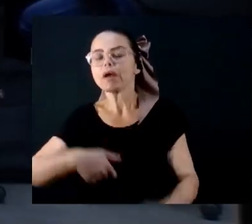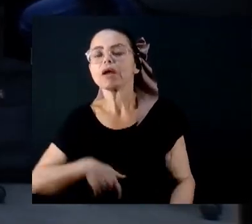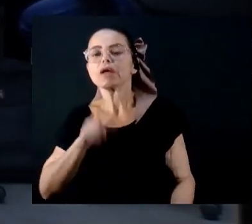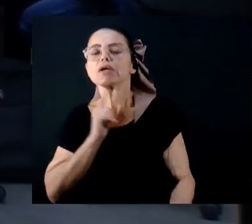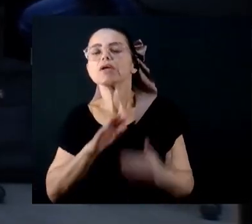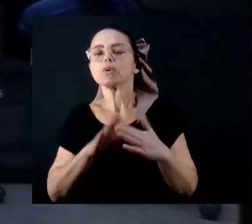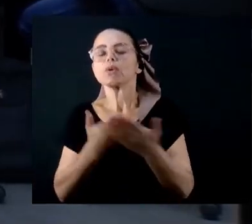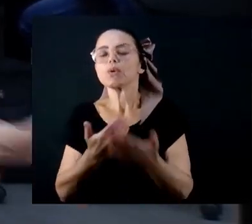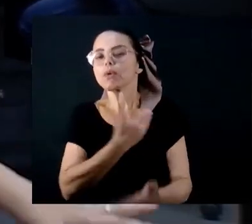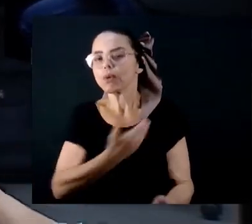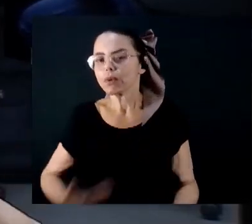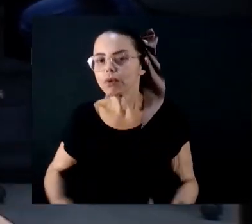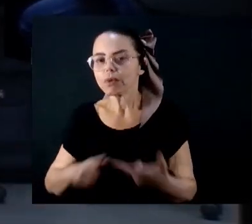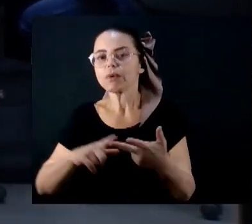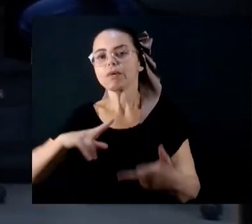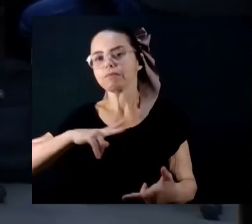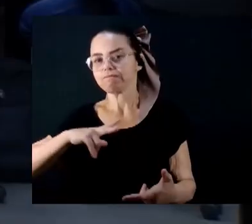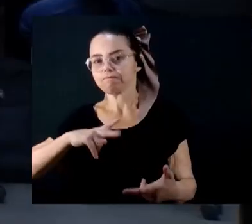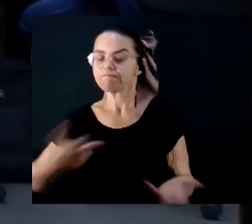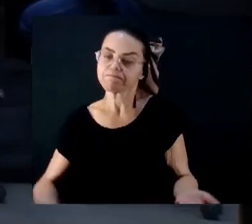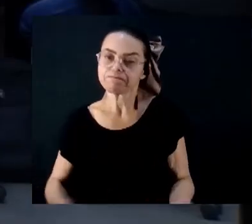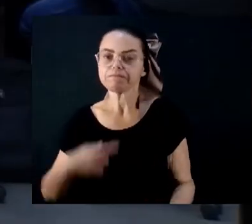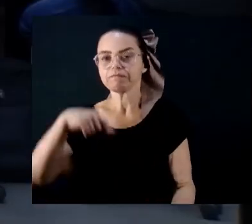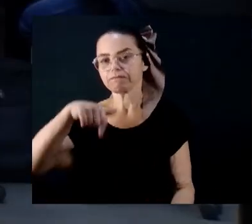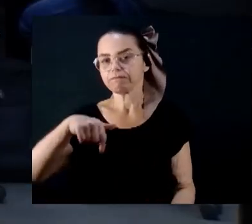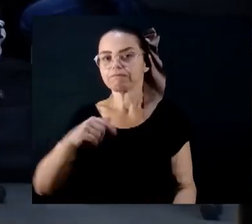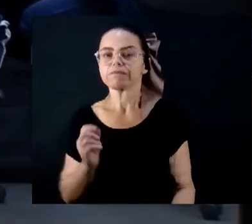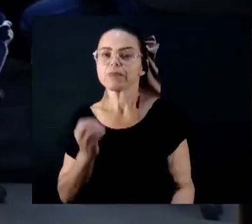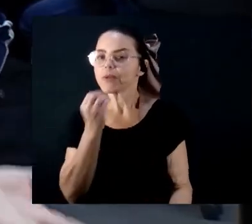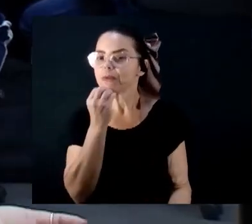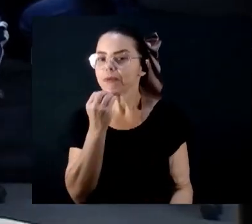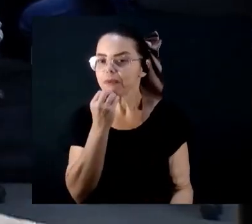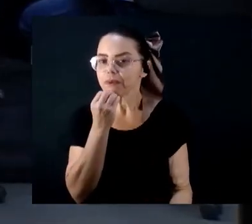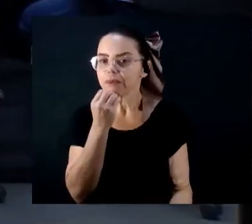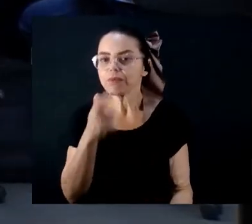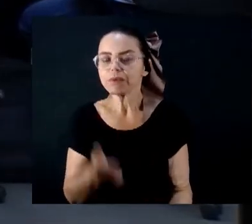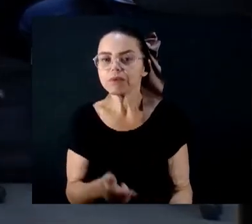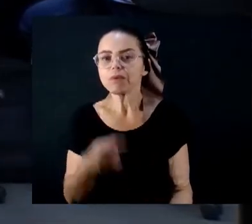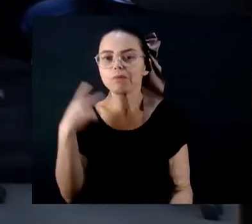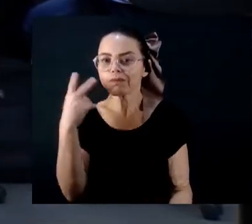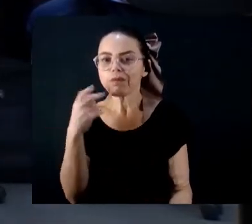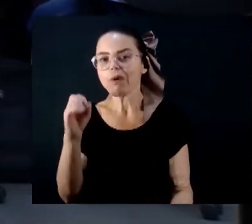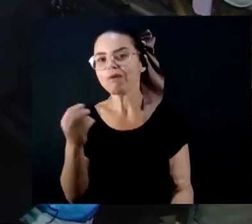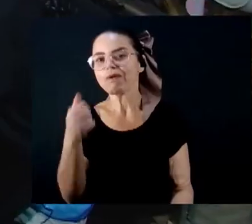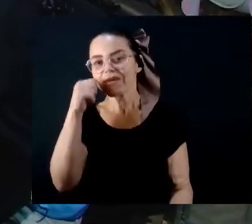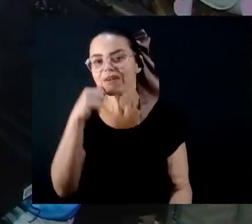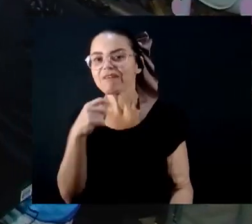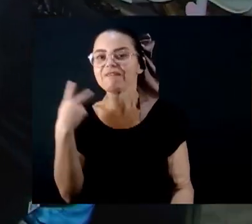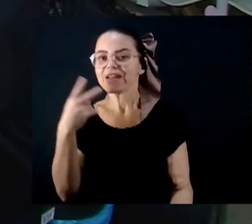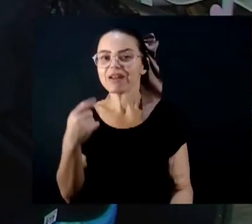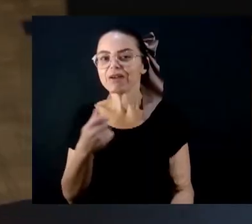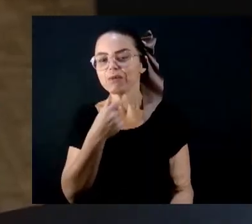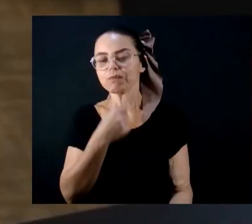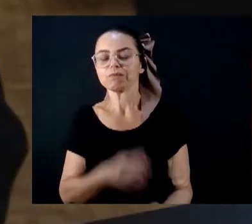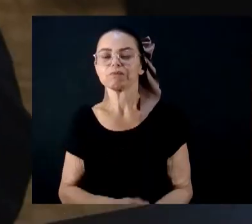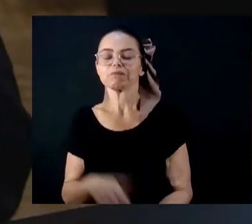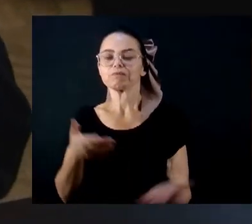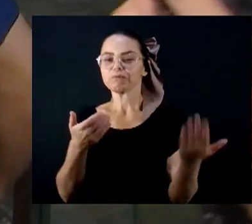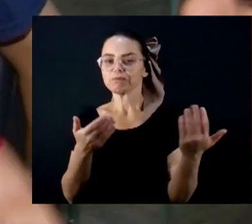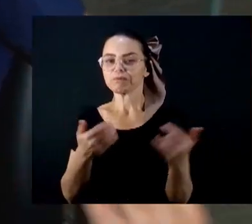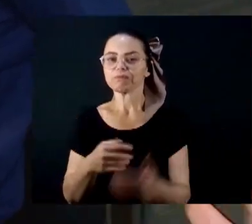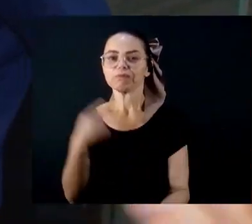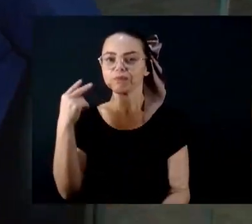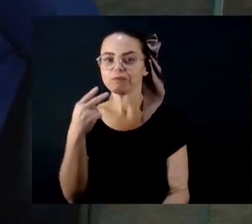e particulares, que têm aqui a oportunidade de ser um vereador ou vereadora. E os jovens vereadores que